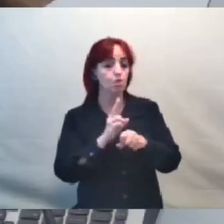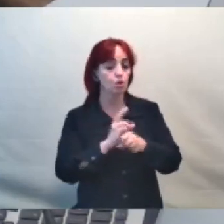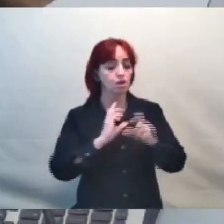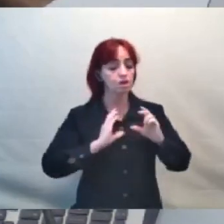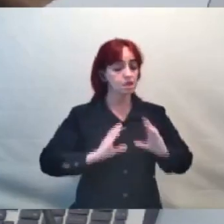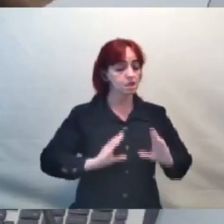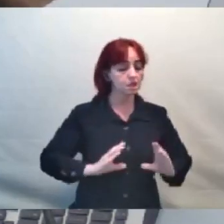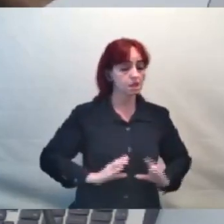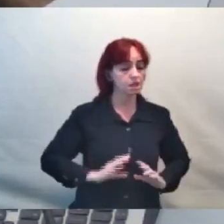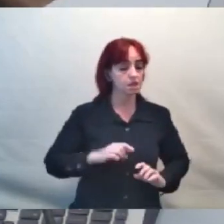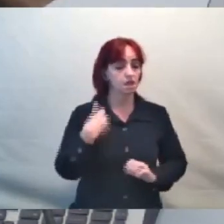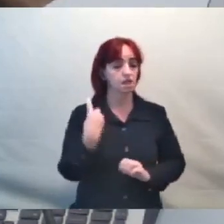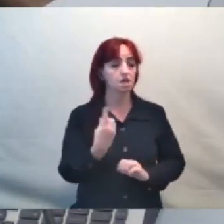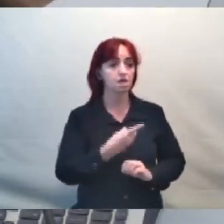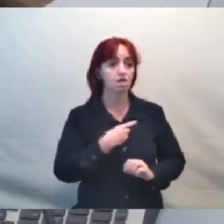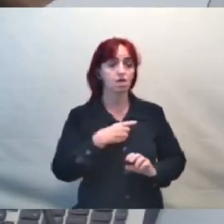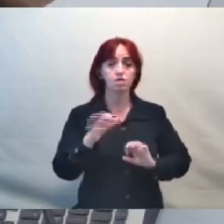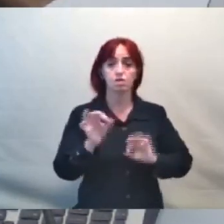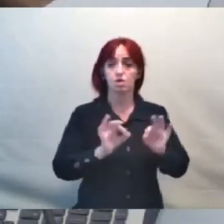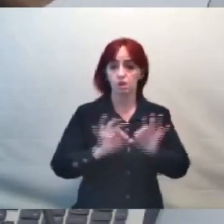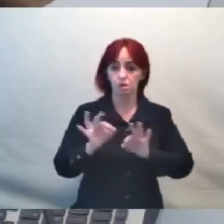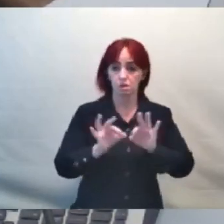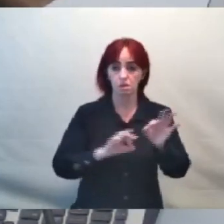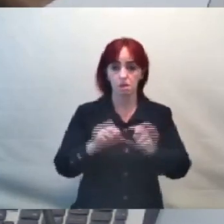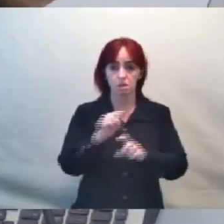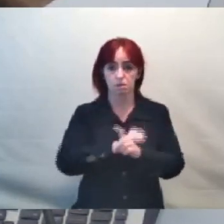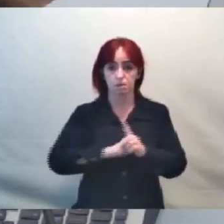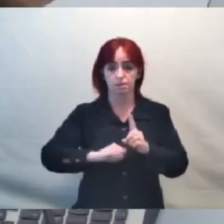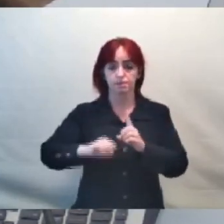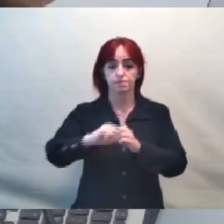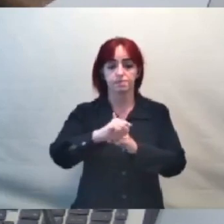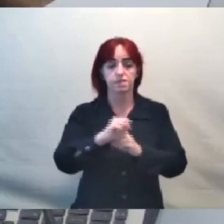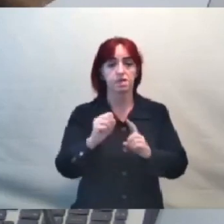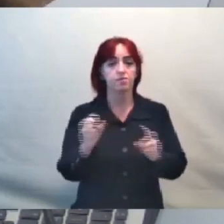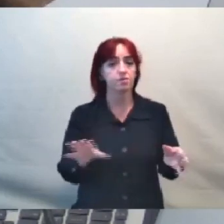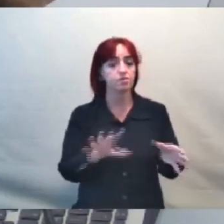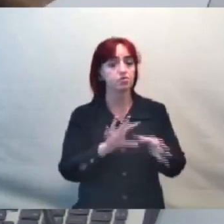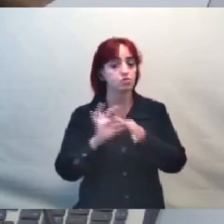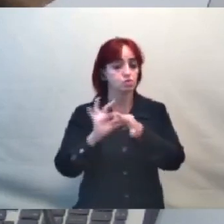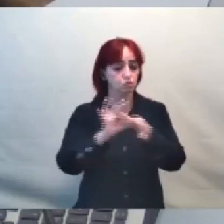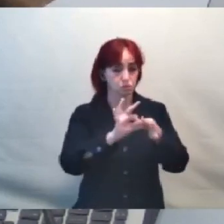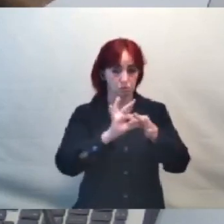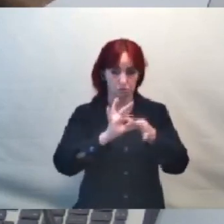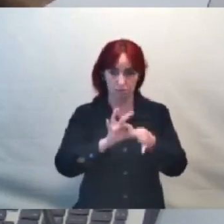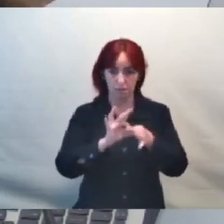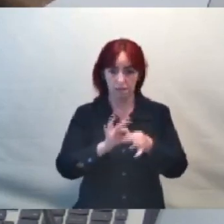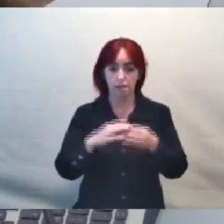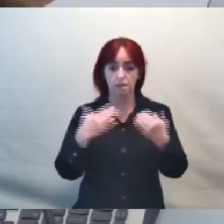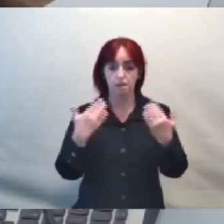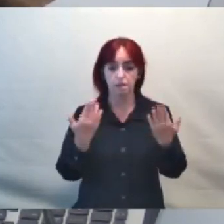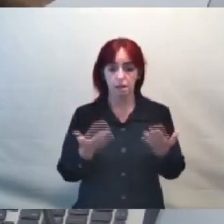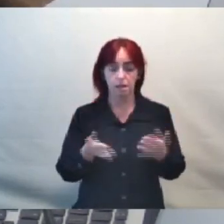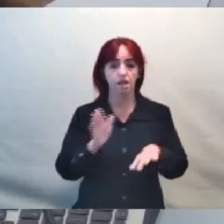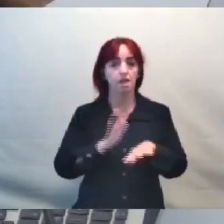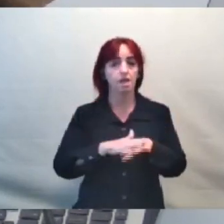da sociedade civil, vamos juntar todo mundo, e aí, numa linguagem mais cidadã,